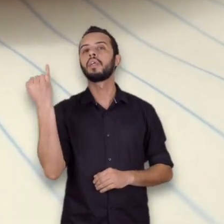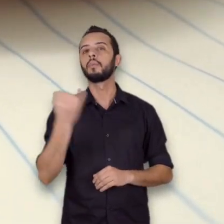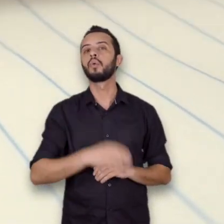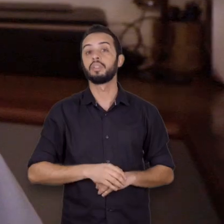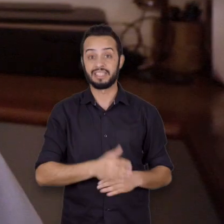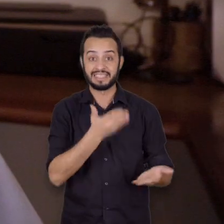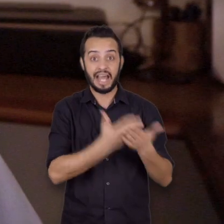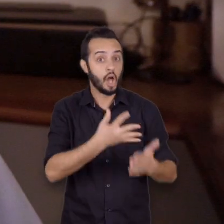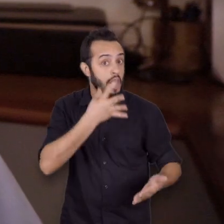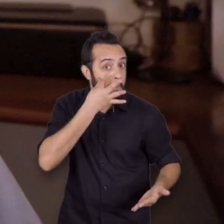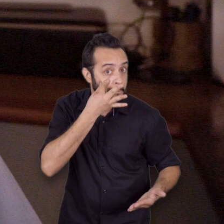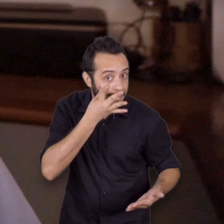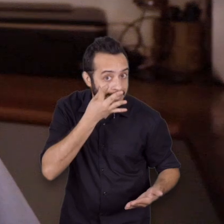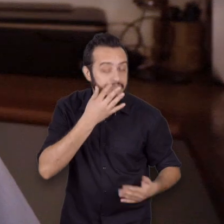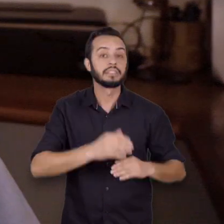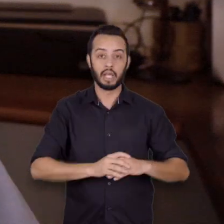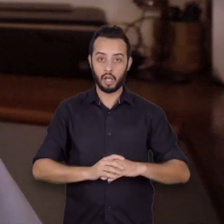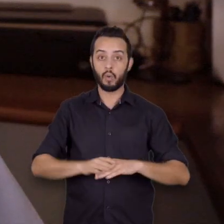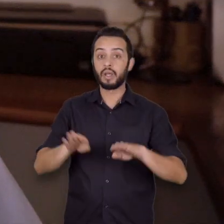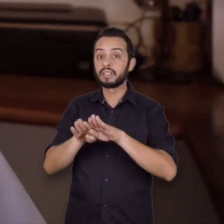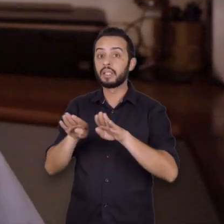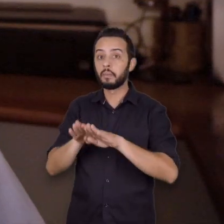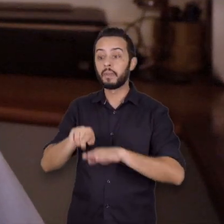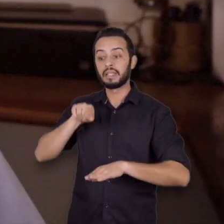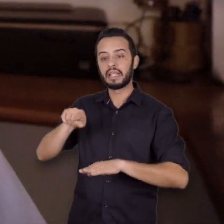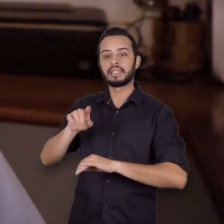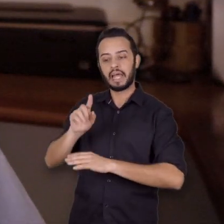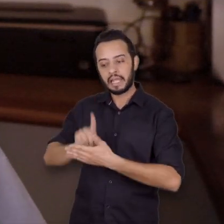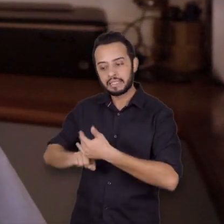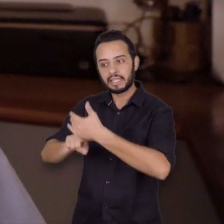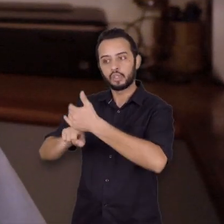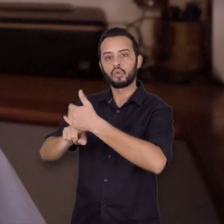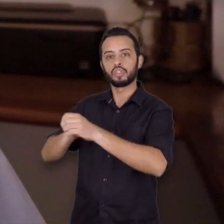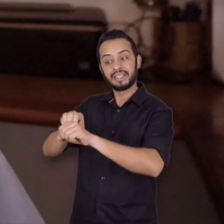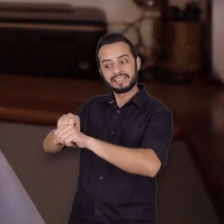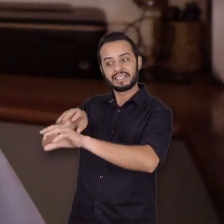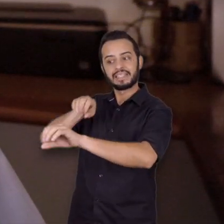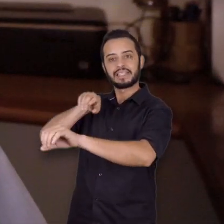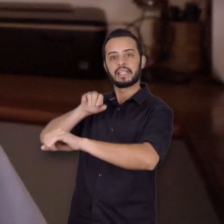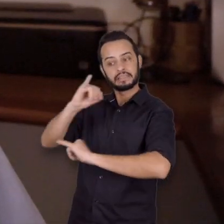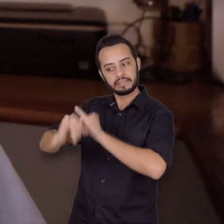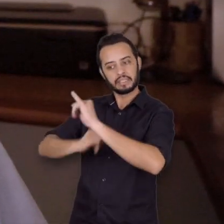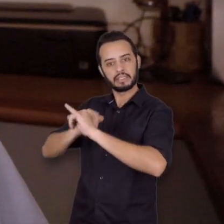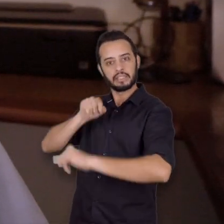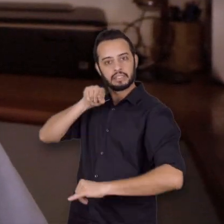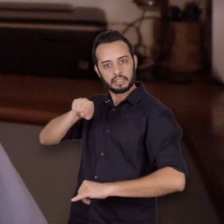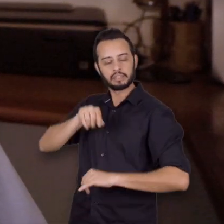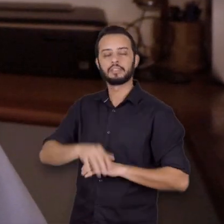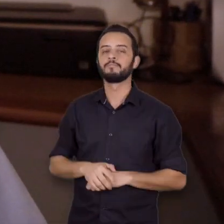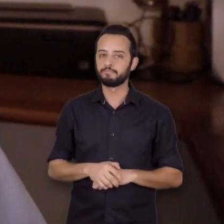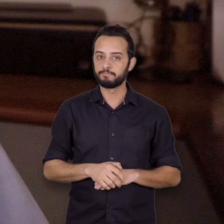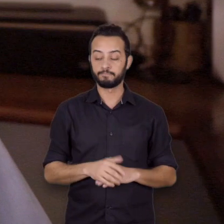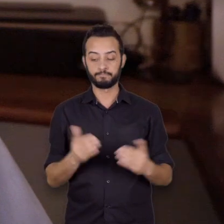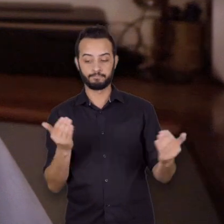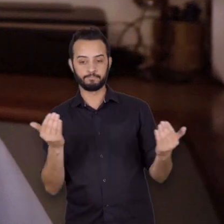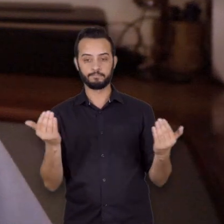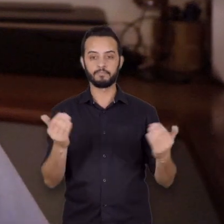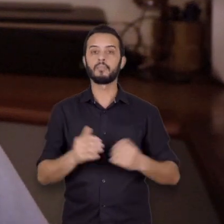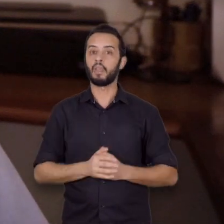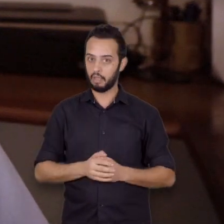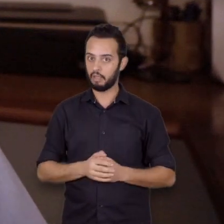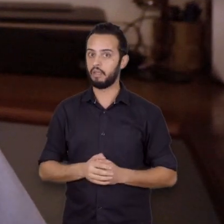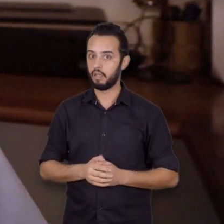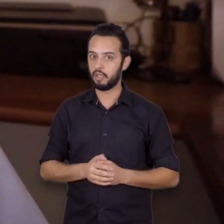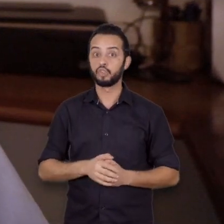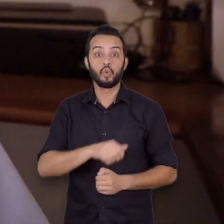Você saber o que é importante no presencial e o que é importante no uso das tecnologias nesse